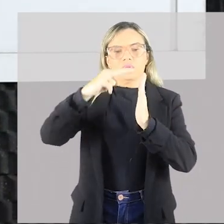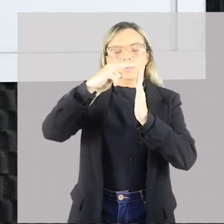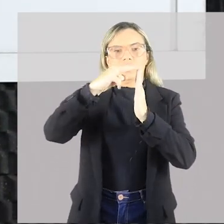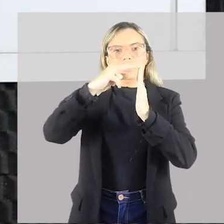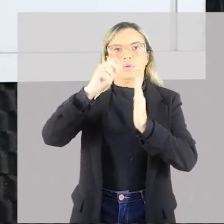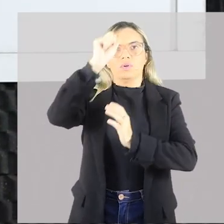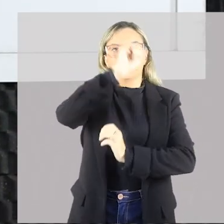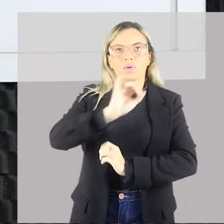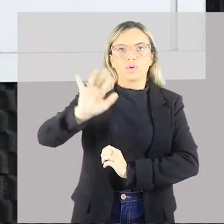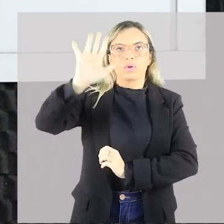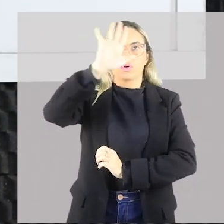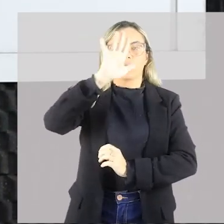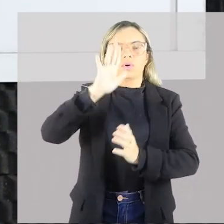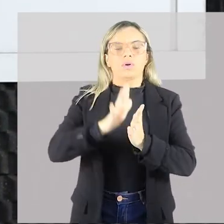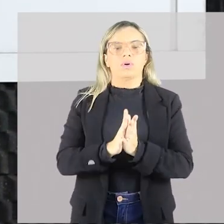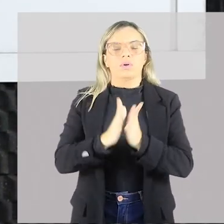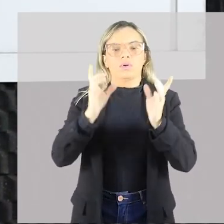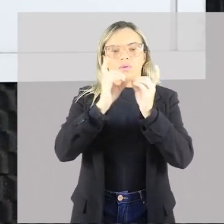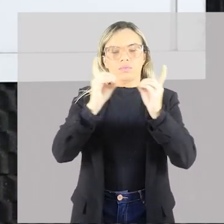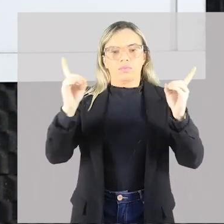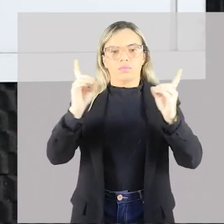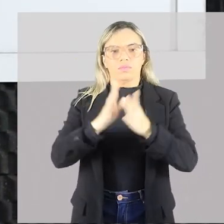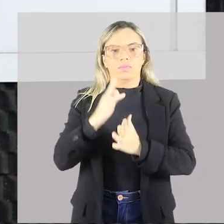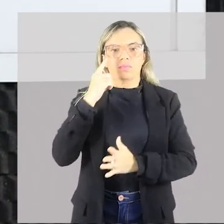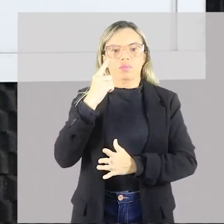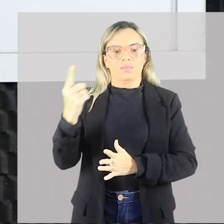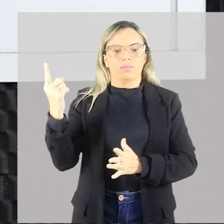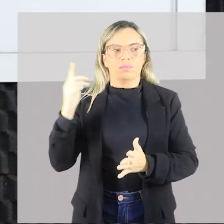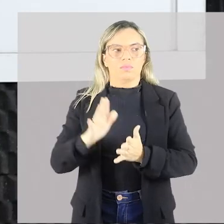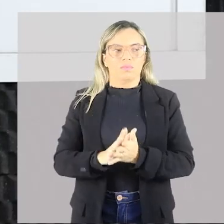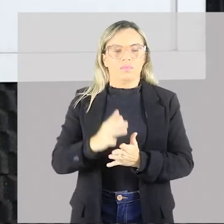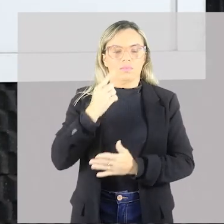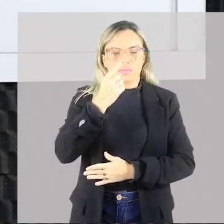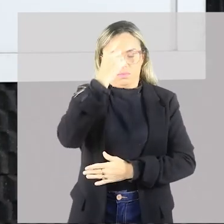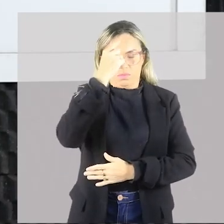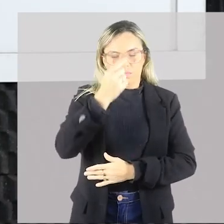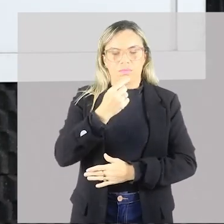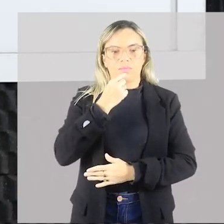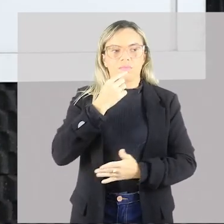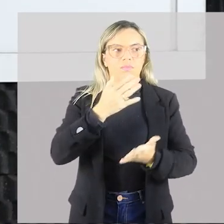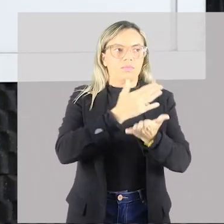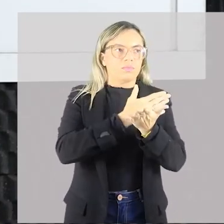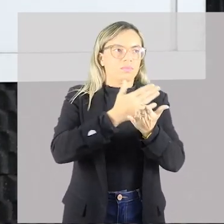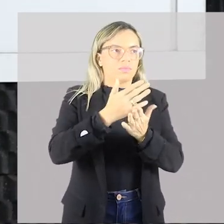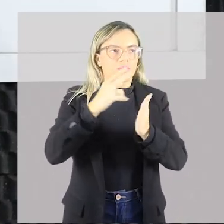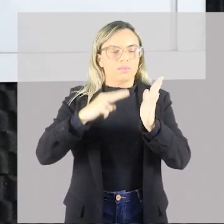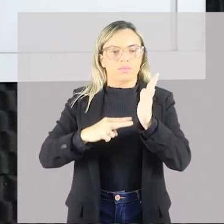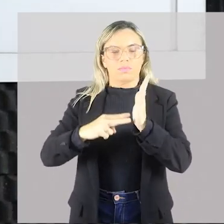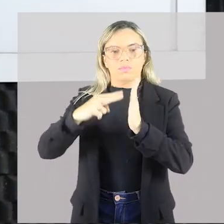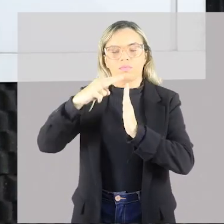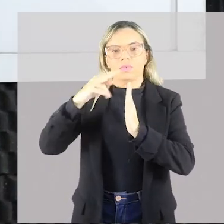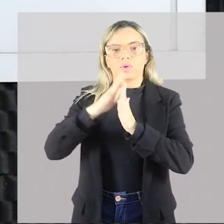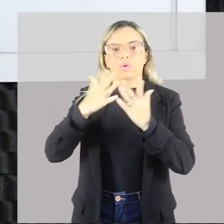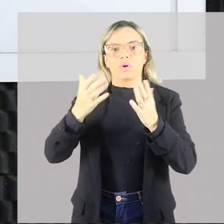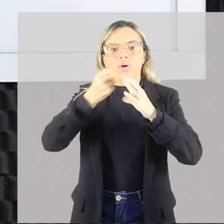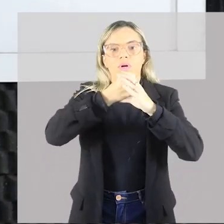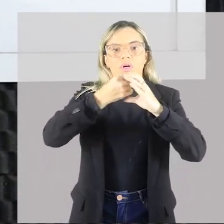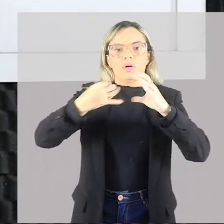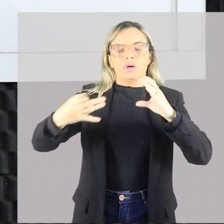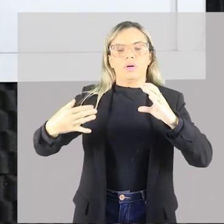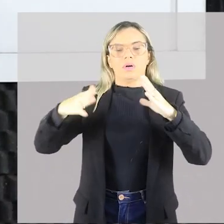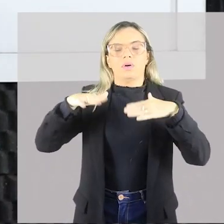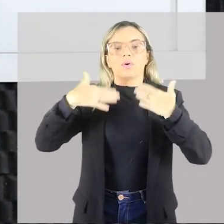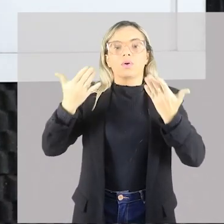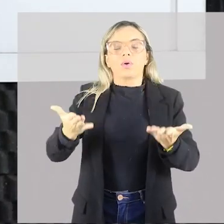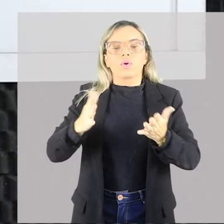espaço, beleza? Então, nossa figura aqui, que a gente vai dar início aos estudos, é o prisma. Professor, qual é a característica do prisma?